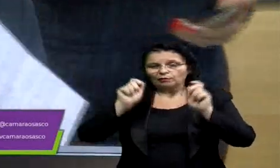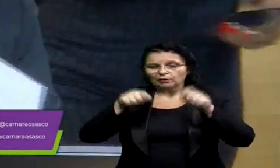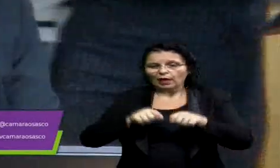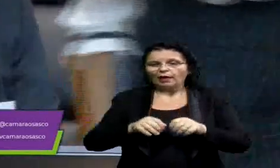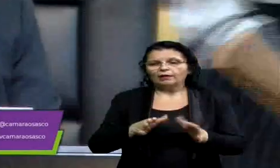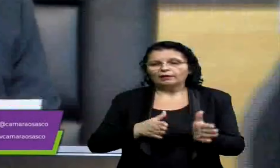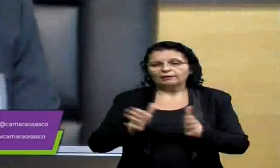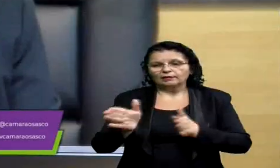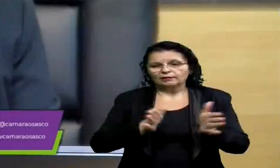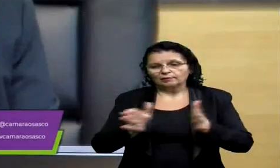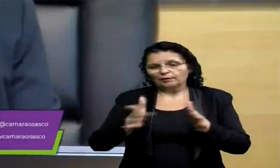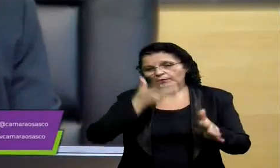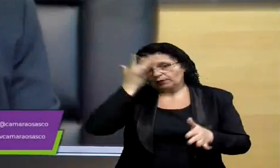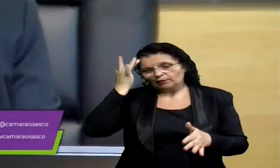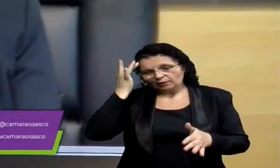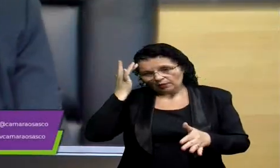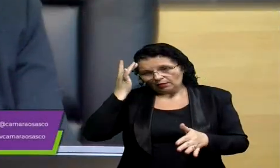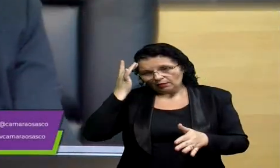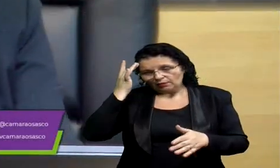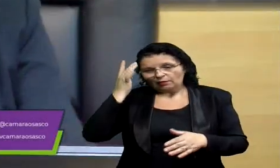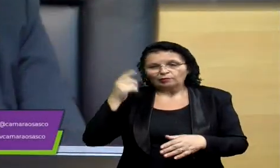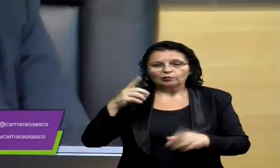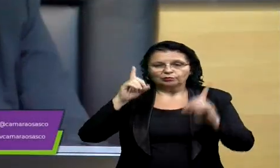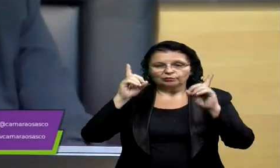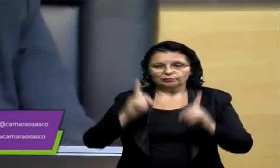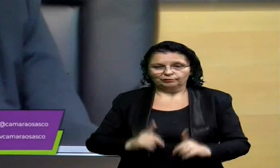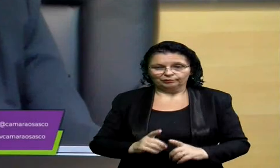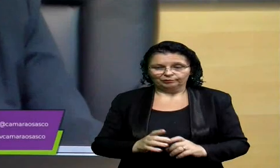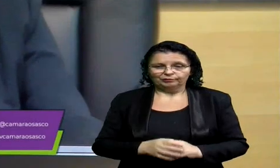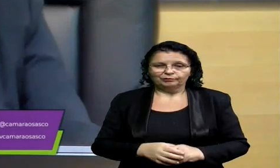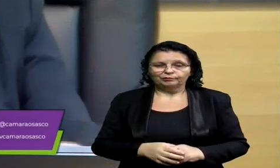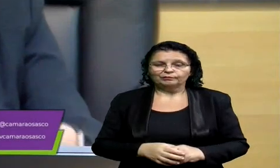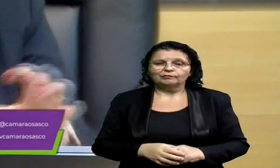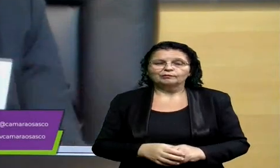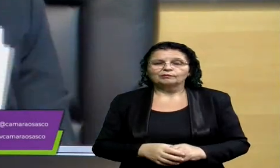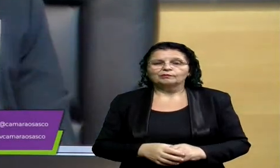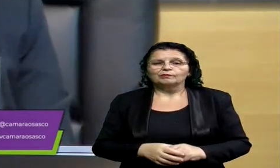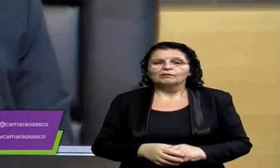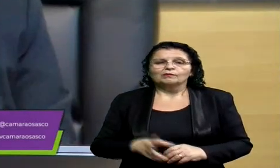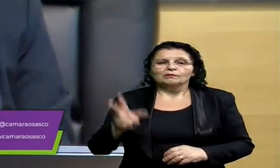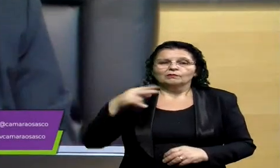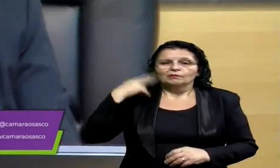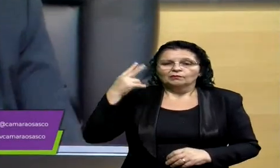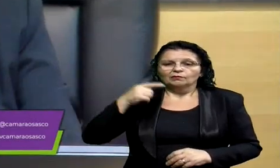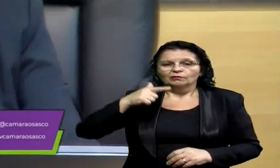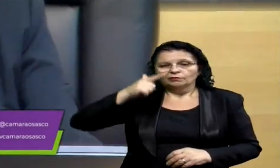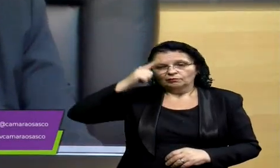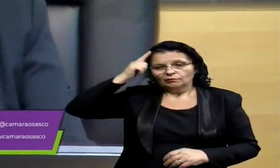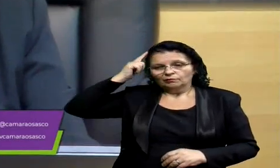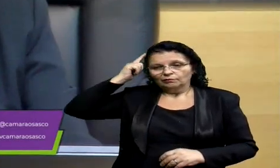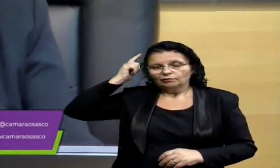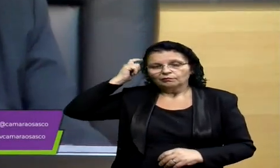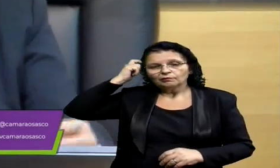acessibilidade de pessoas com deficiência indicação do vereador Adalto